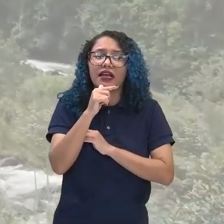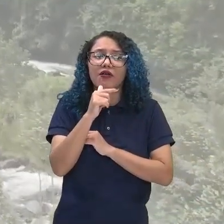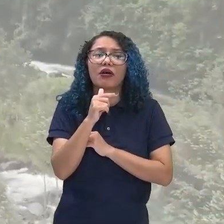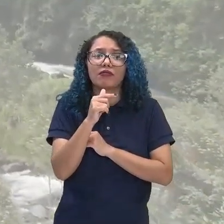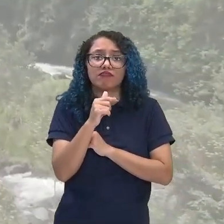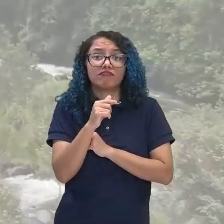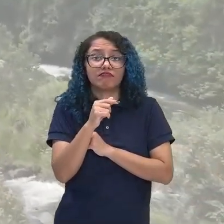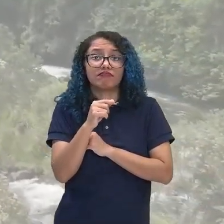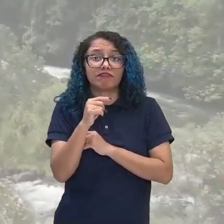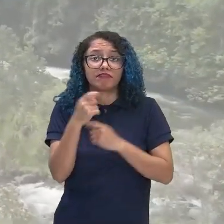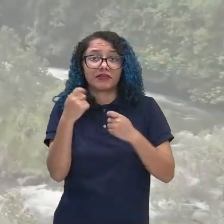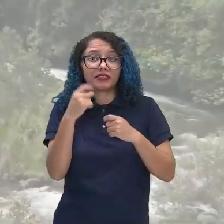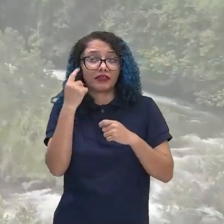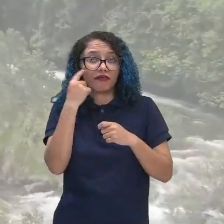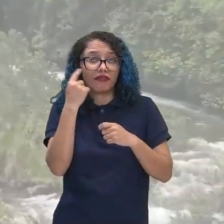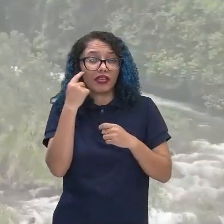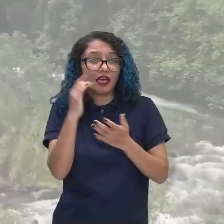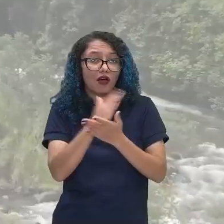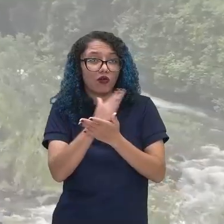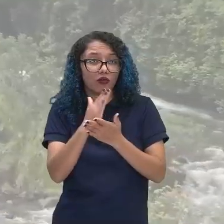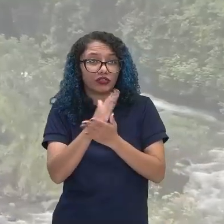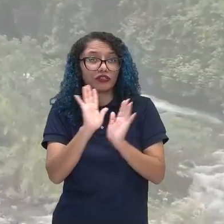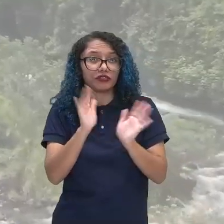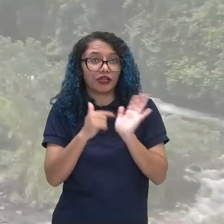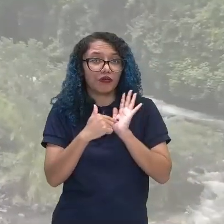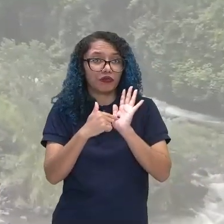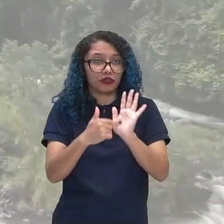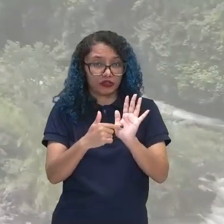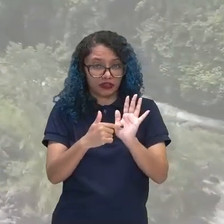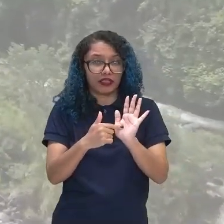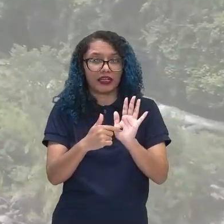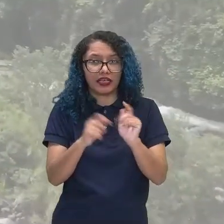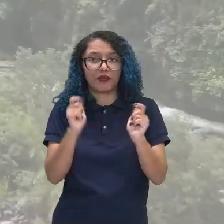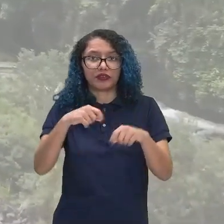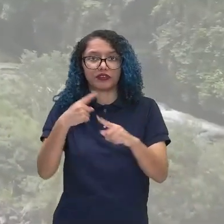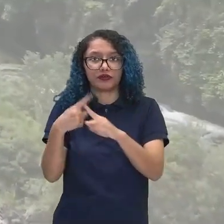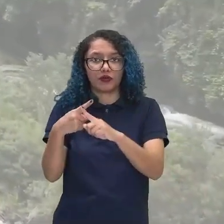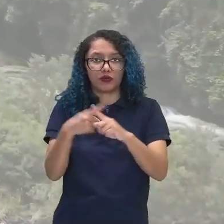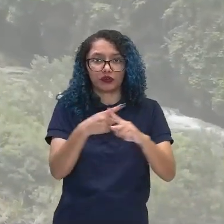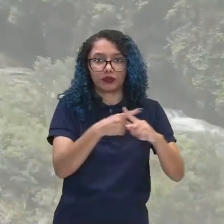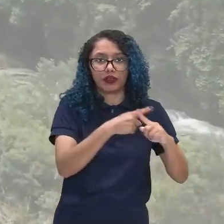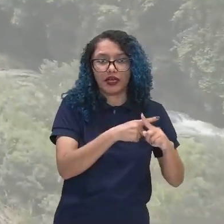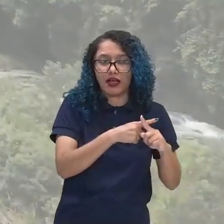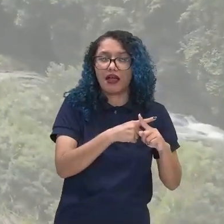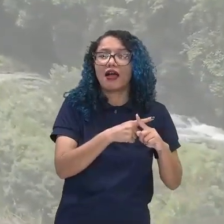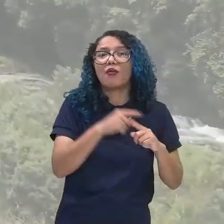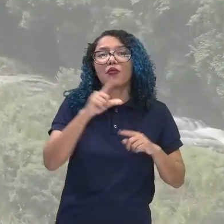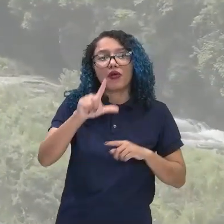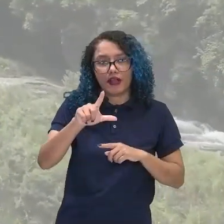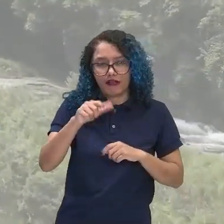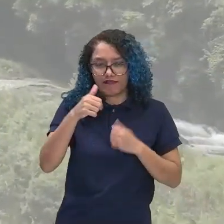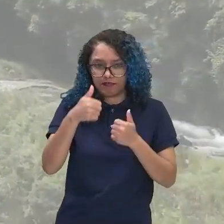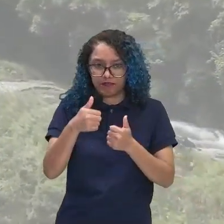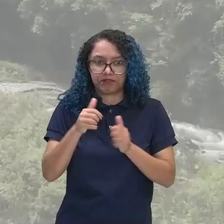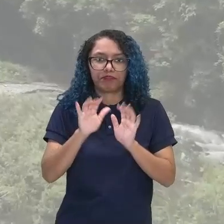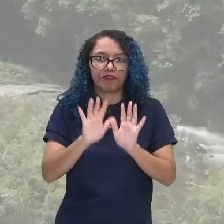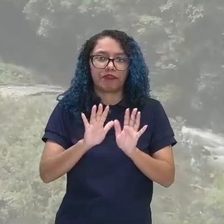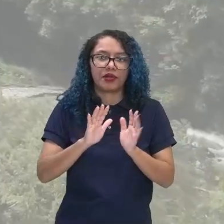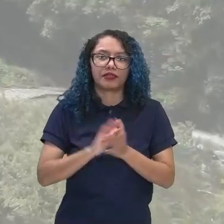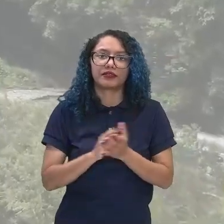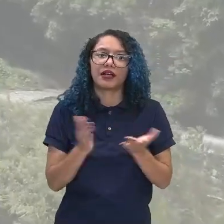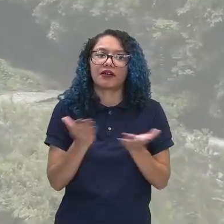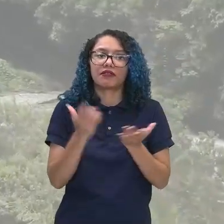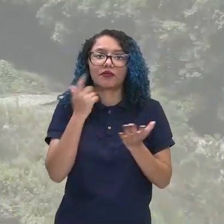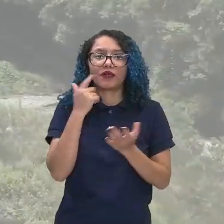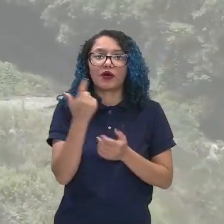ali usaríamos uma das unidades, não é, dos múltiplos do litro. Tudo bem? Mas vamos agora ver mais um